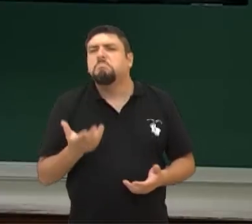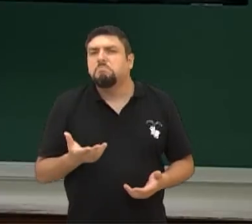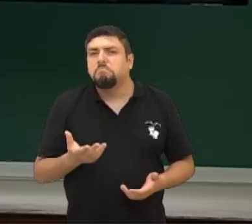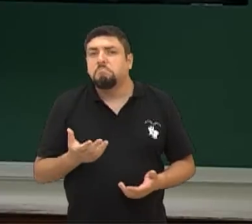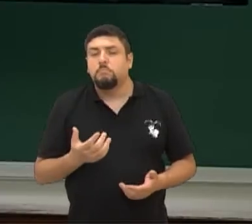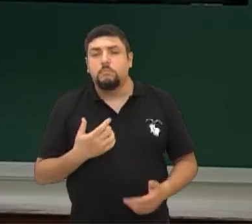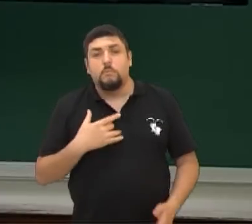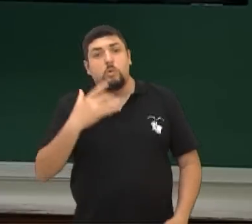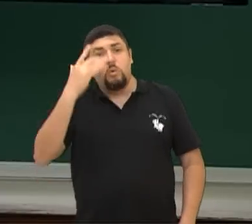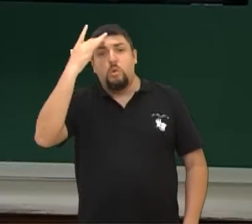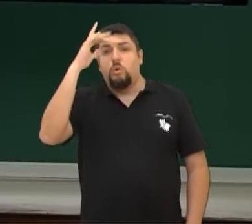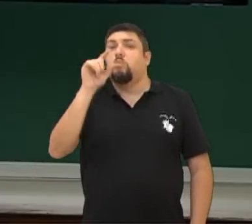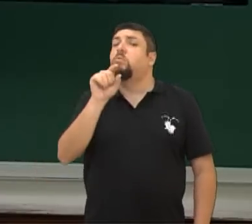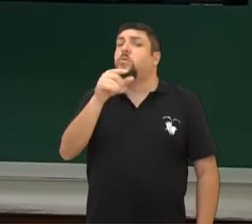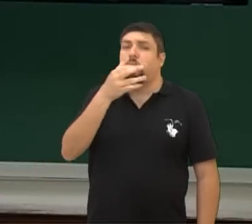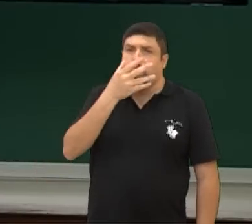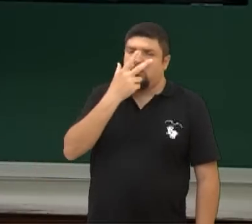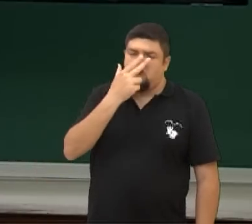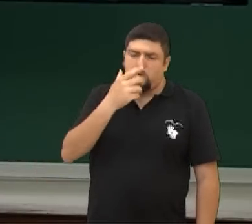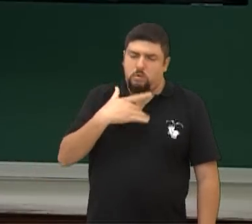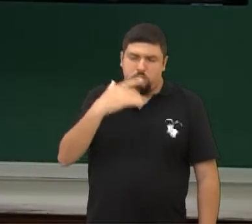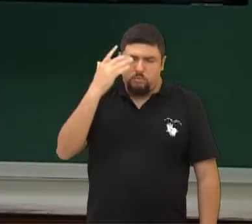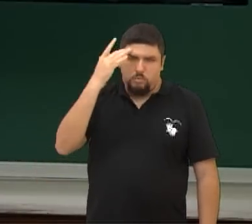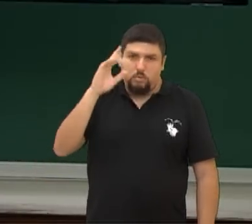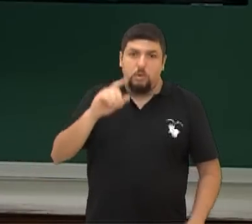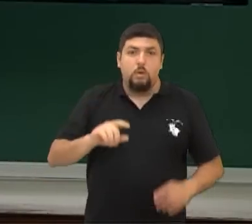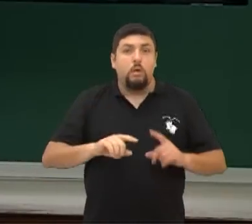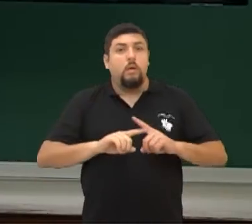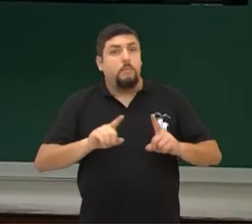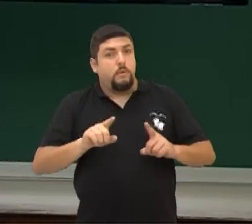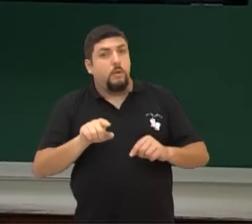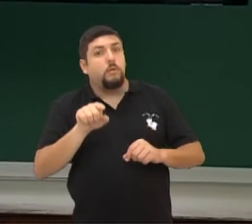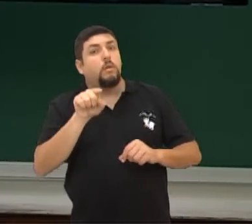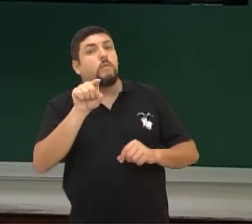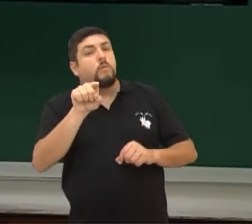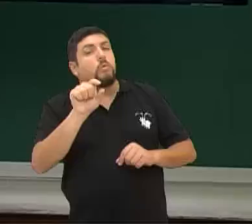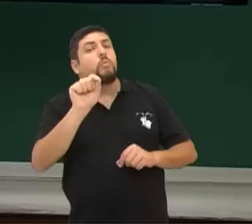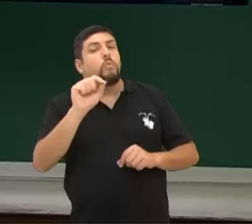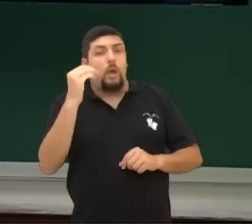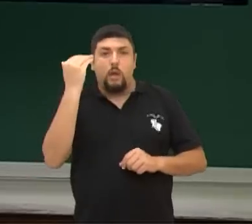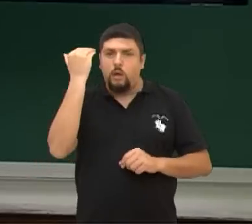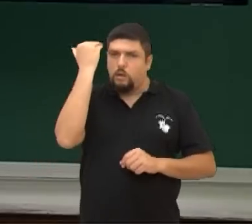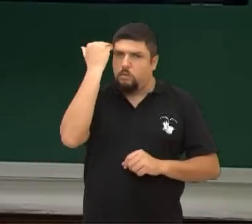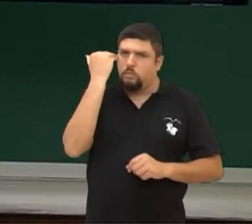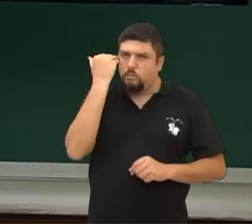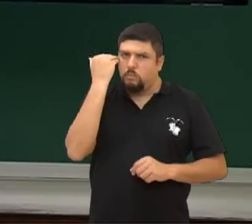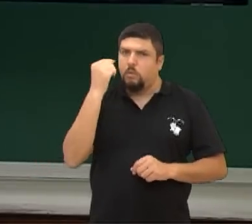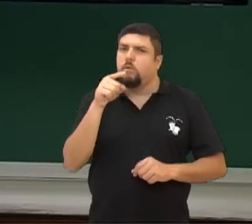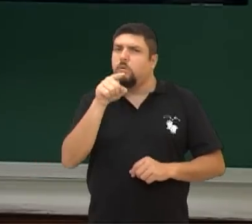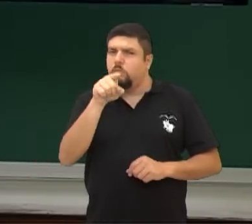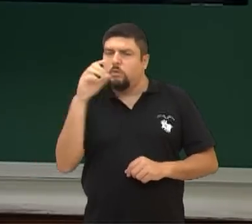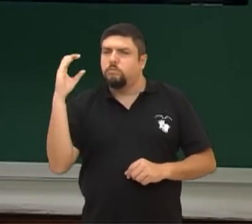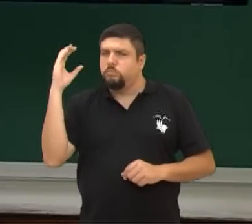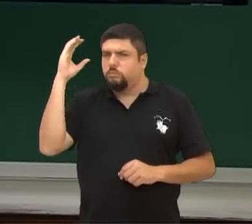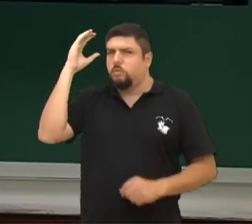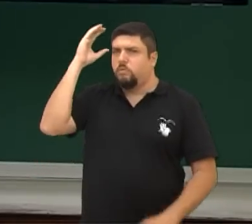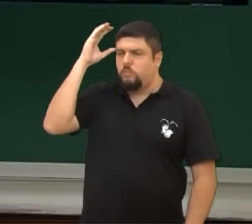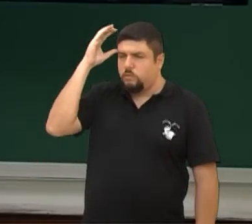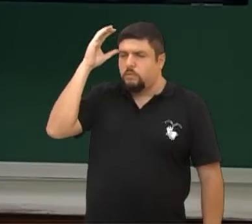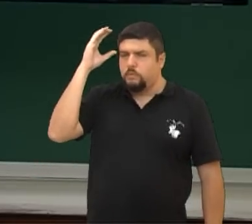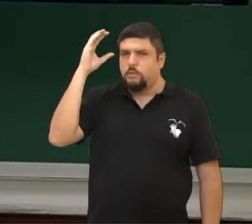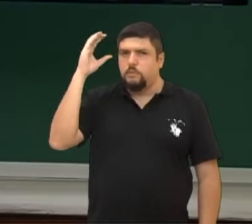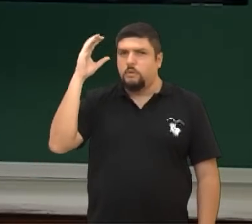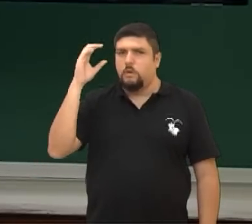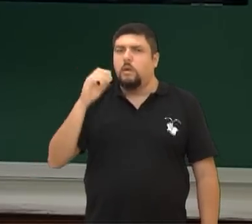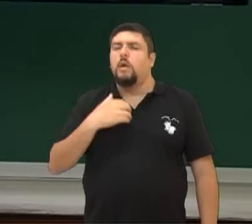o que você acha, eu sei que você é um pré-adolescente consciente, eu sei que você